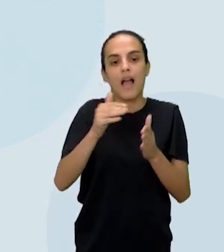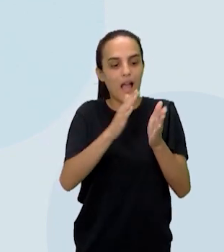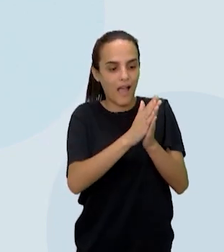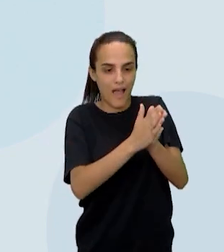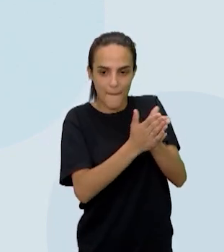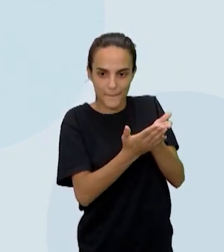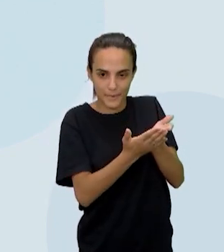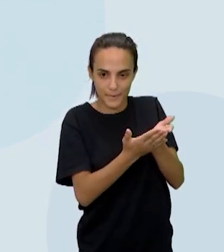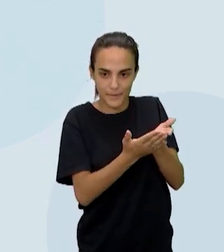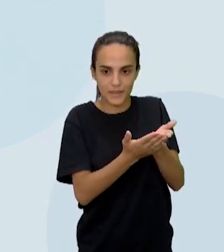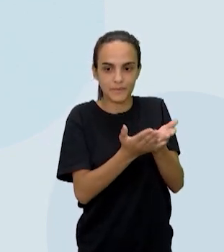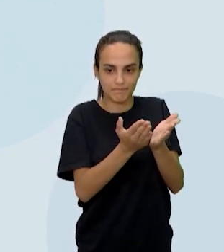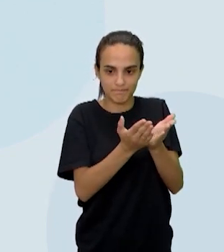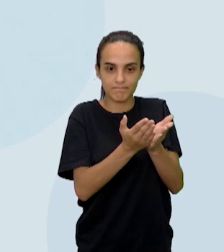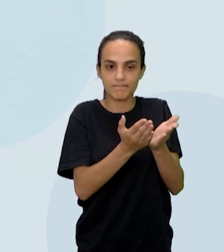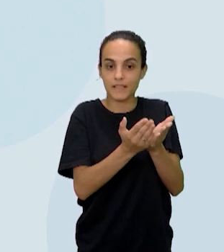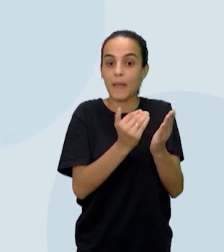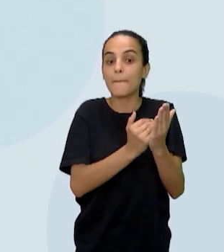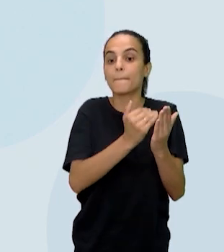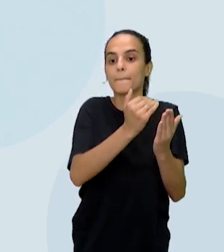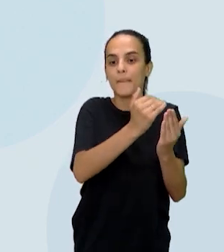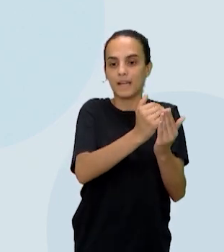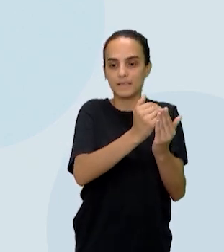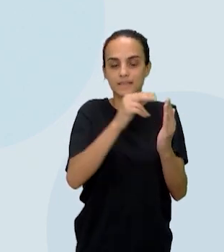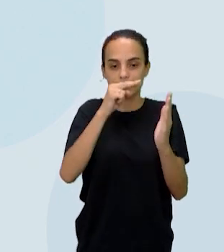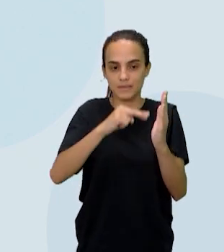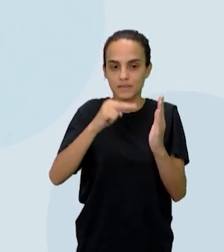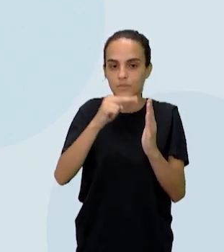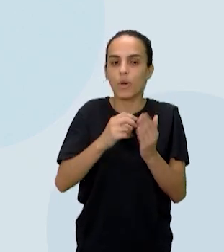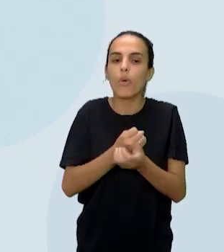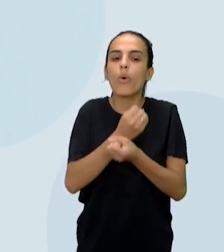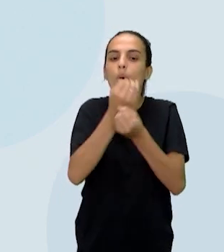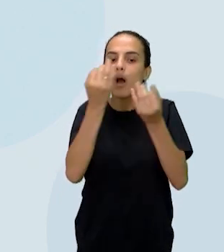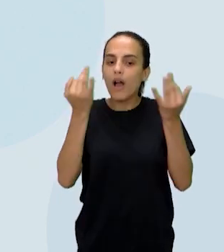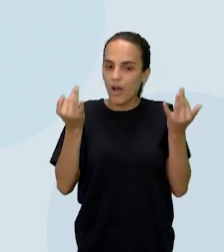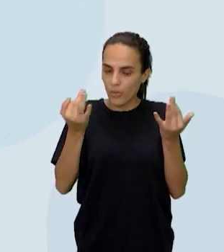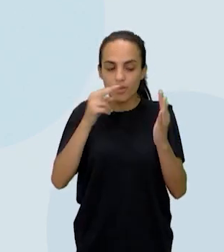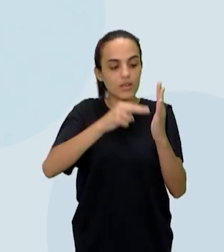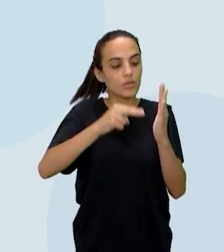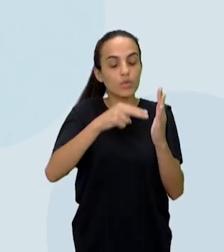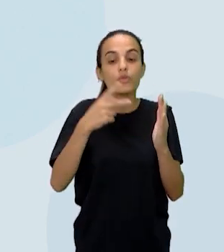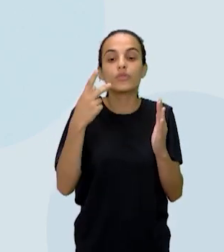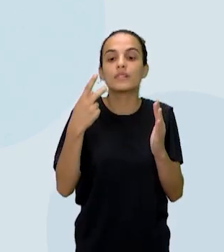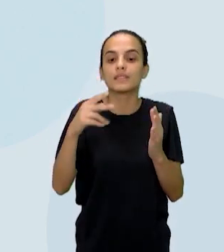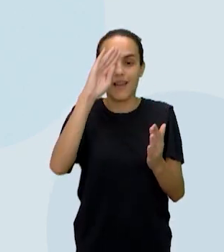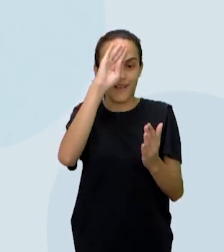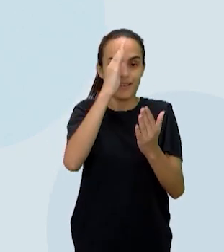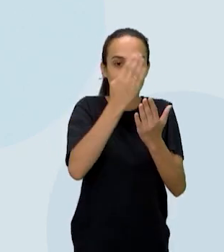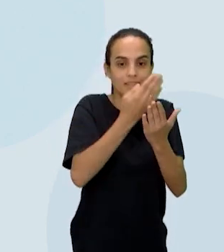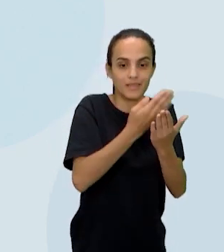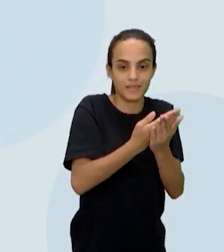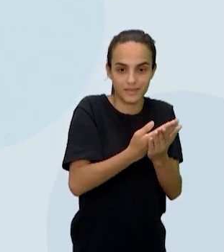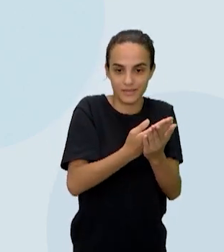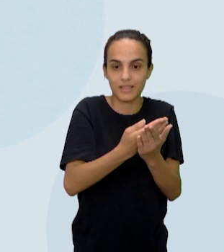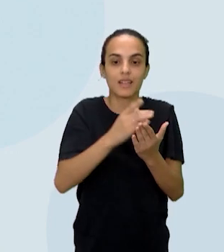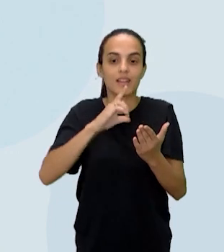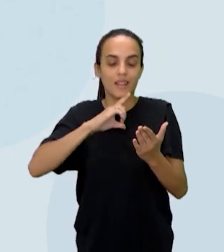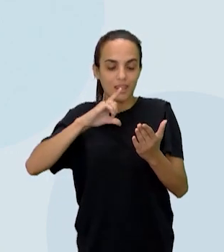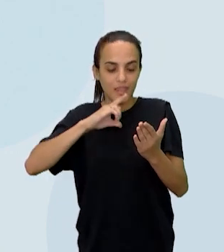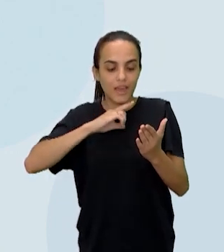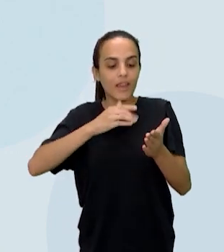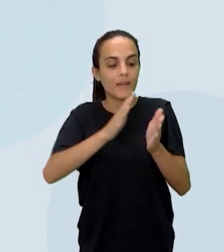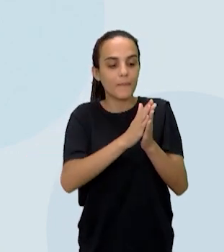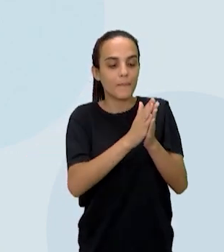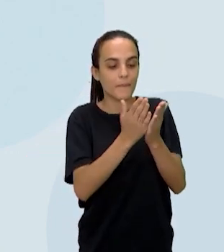o livro mais citado. Que tipo de leitura você acredita que se